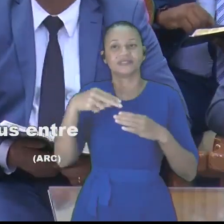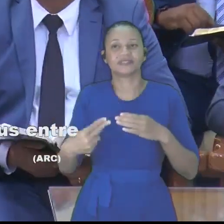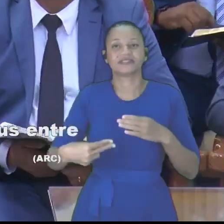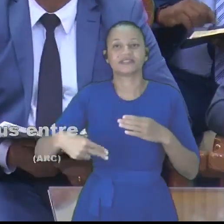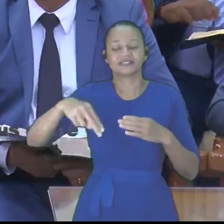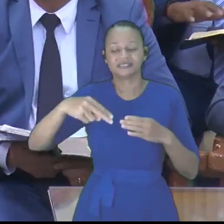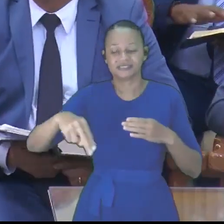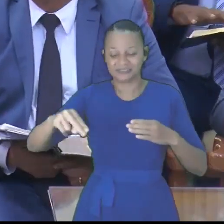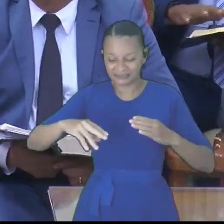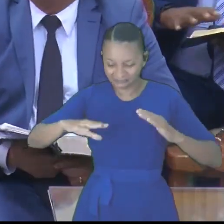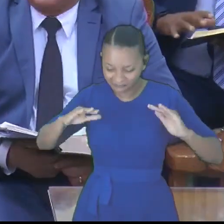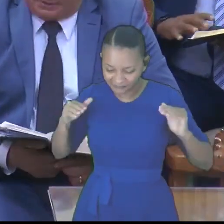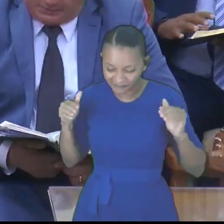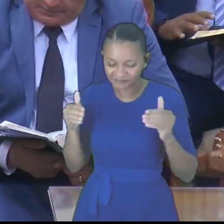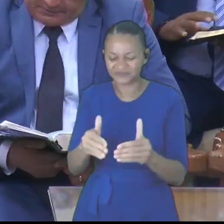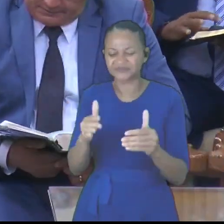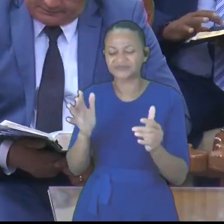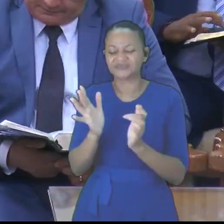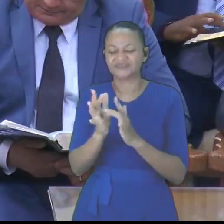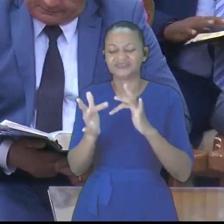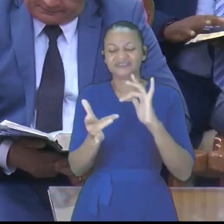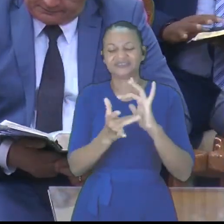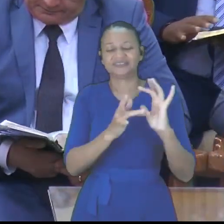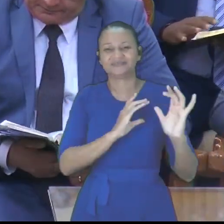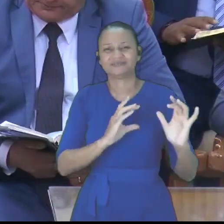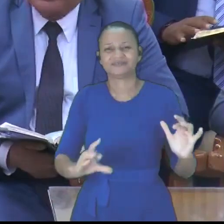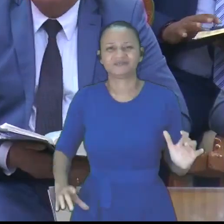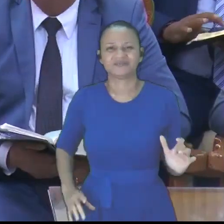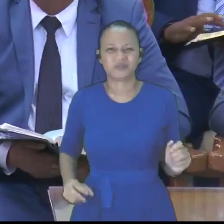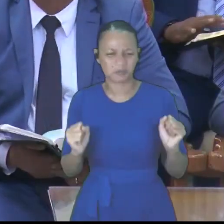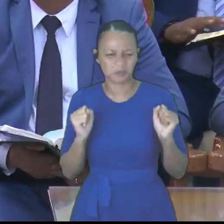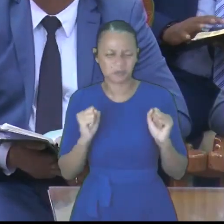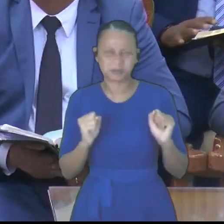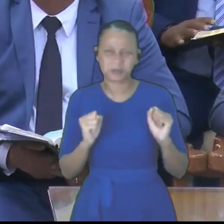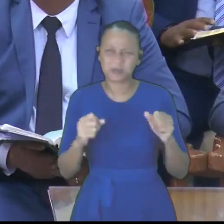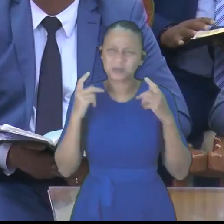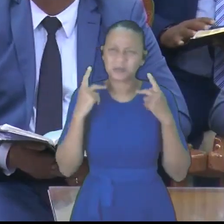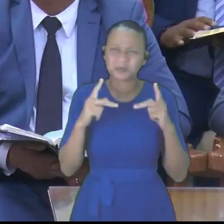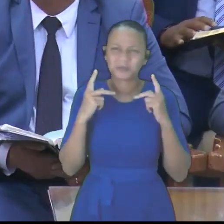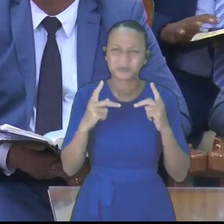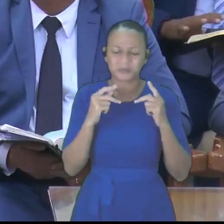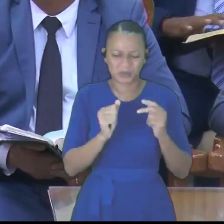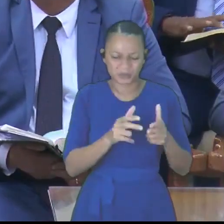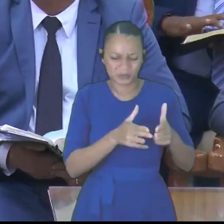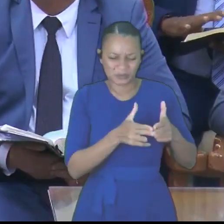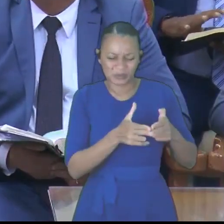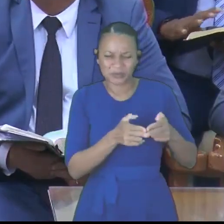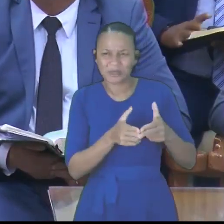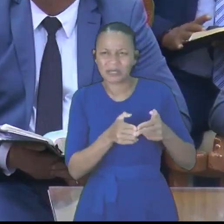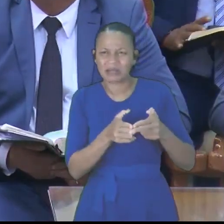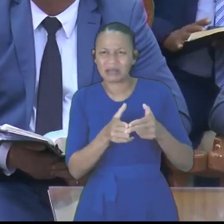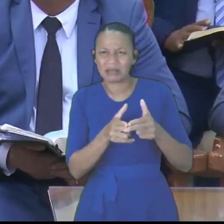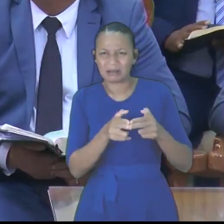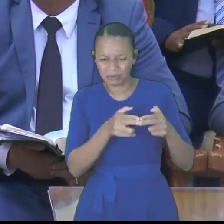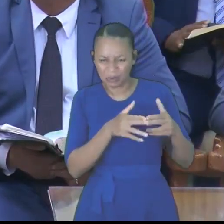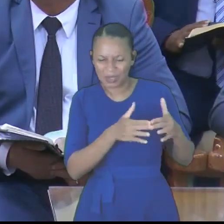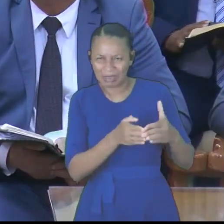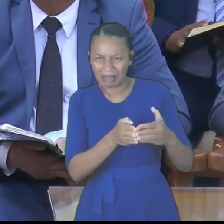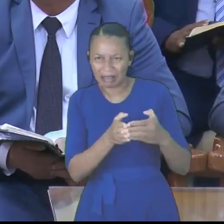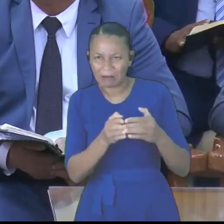Mensagem cristocêntrica. Pastor, eu posso pregar sobre a arca num culto público? Eu posso pregar sobre a arca?